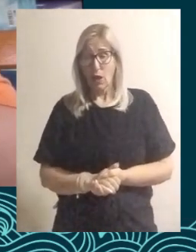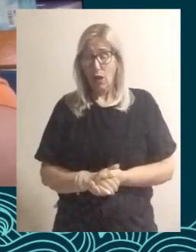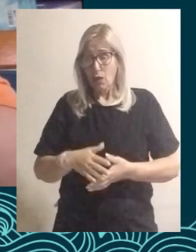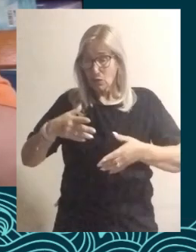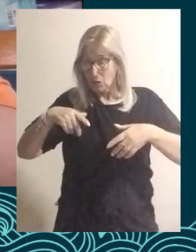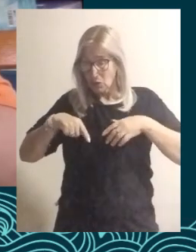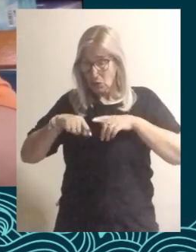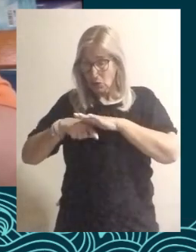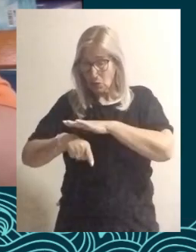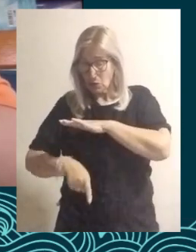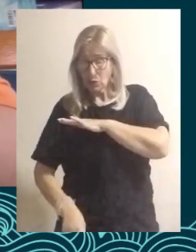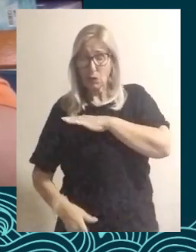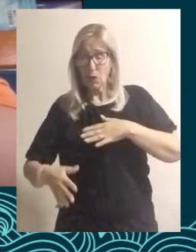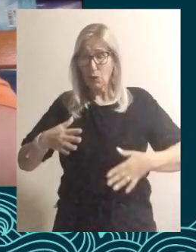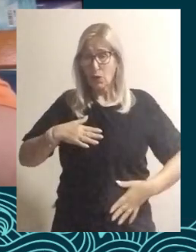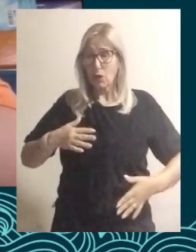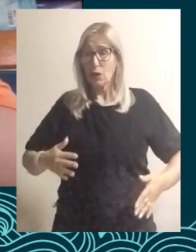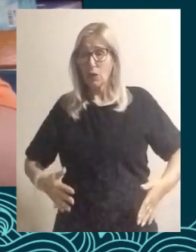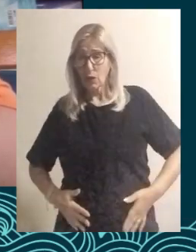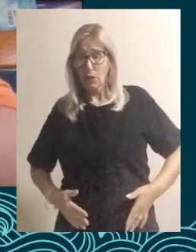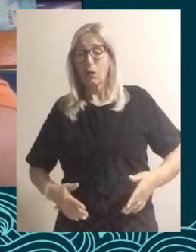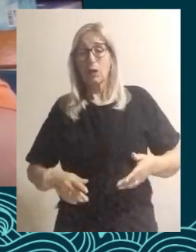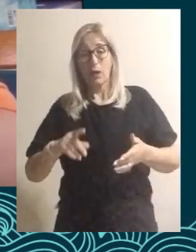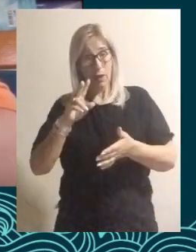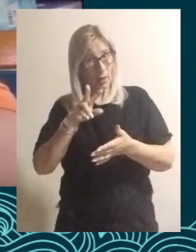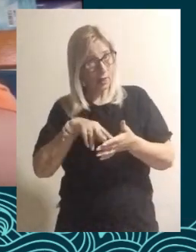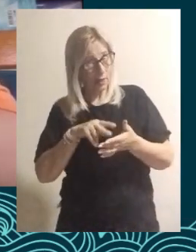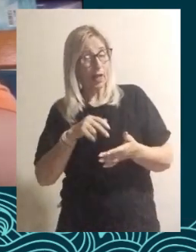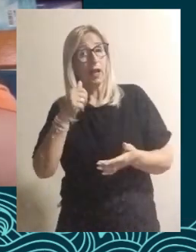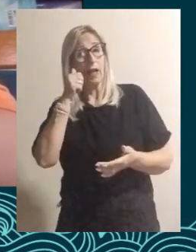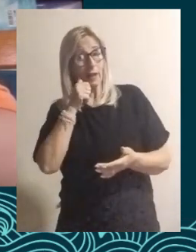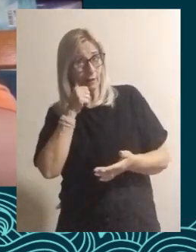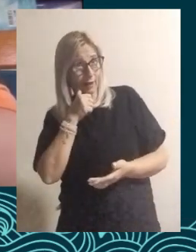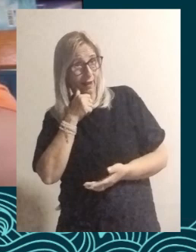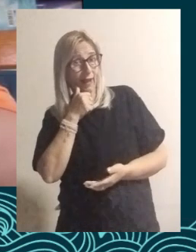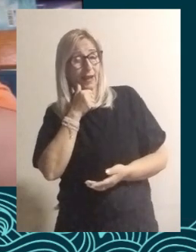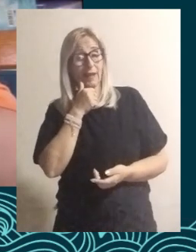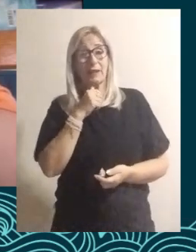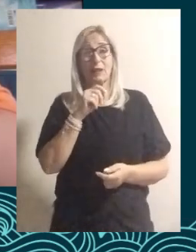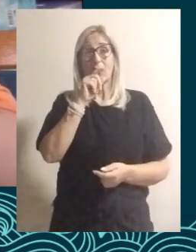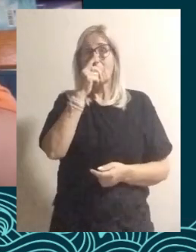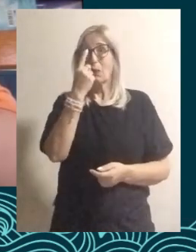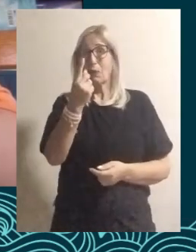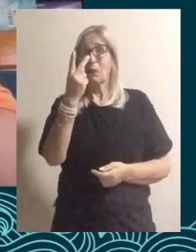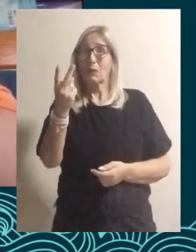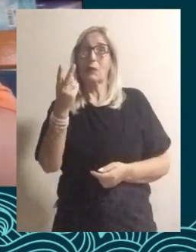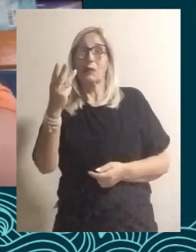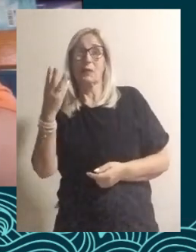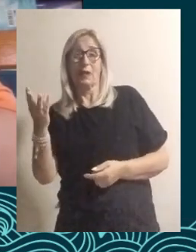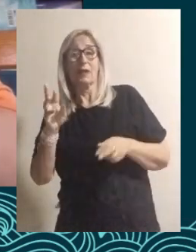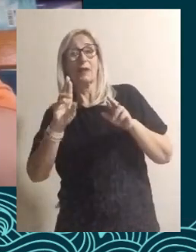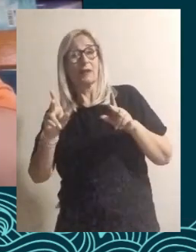muito profunda com o nosso corpo, na medida em que o nosso corpo ele vem com um calendário, que é algo que metade do mundo